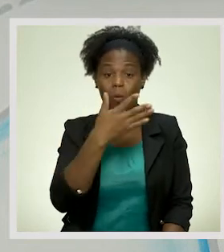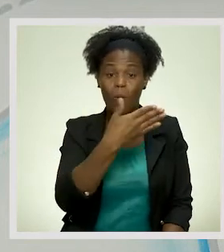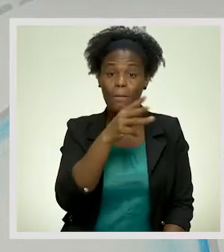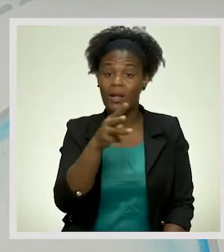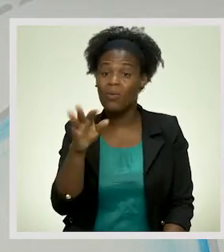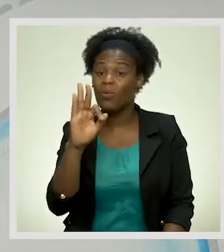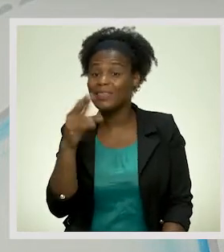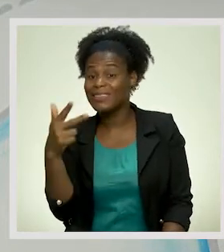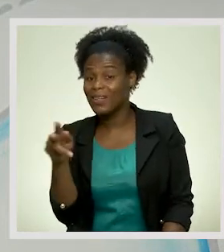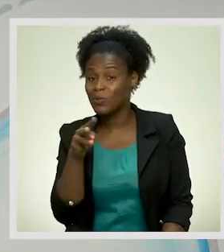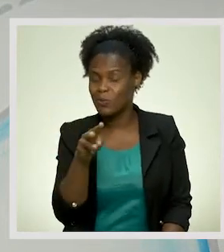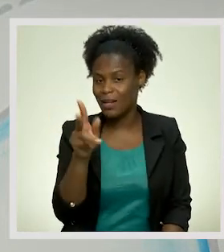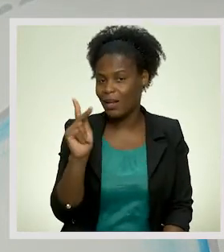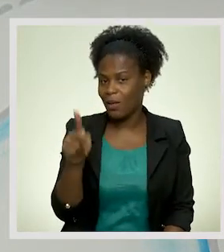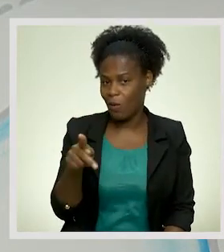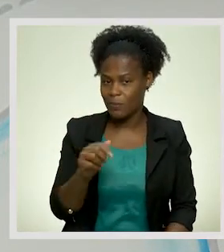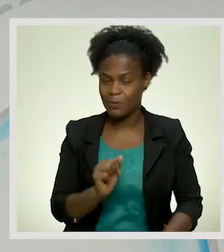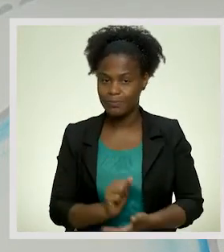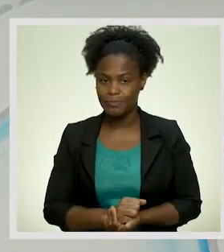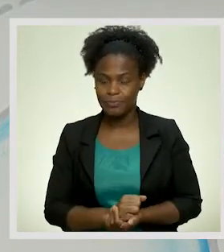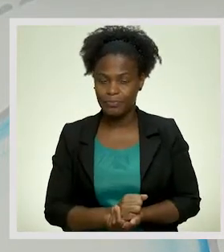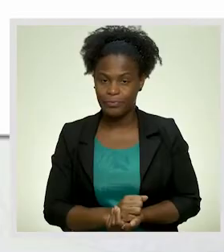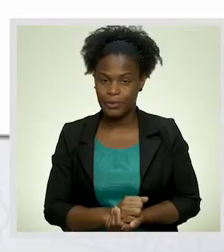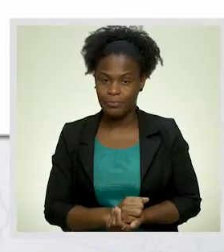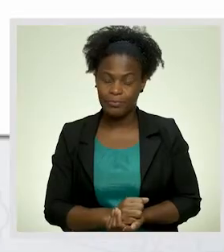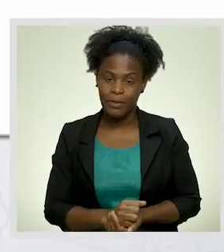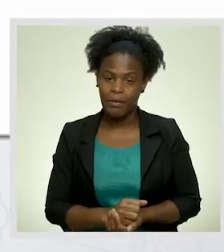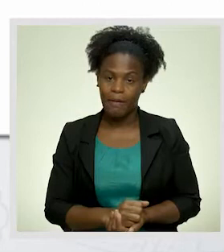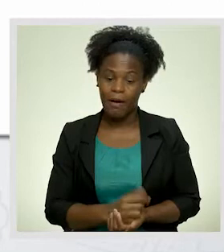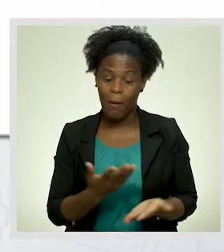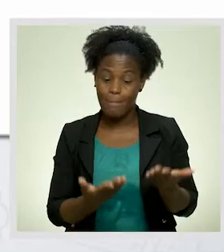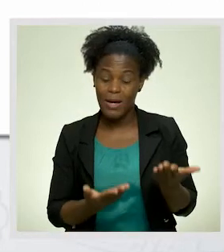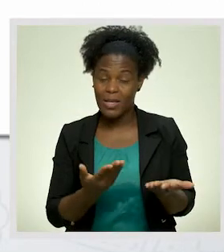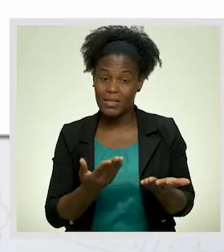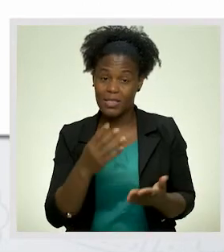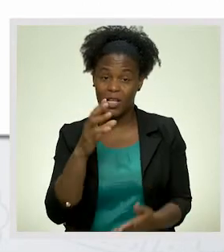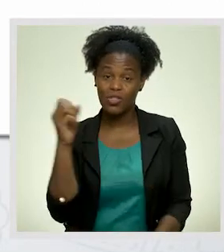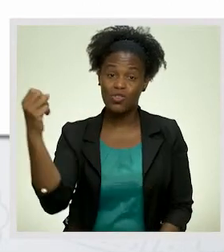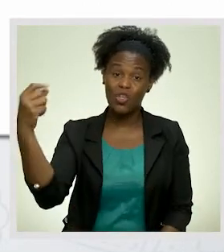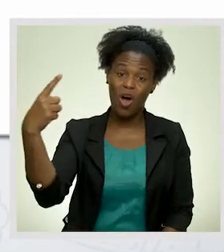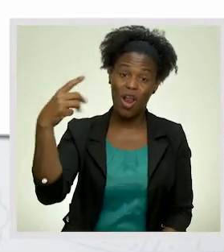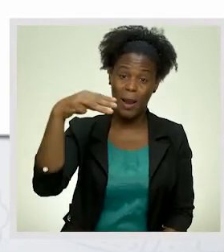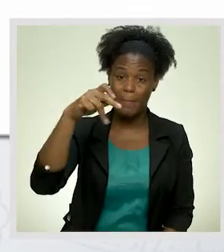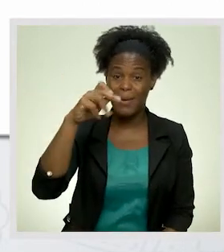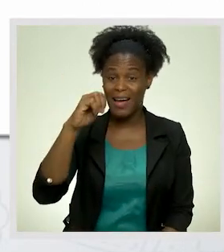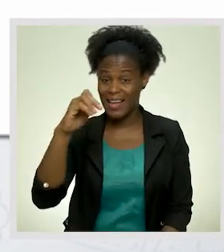1.400.000 quilômetros. A massa do Sol é de